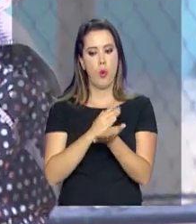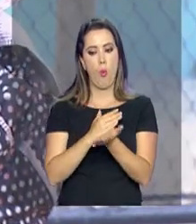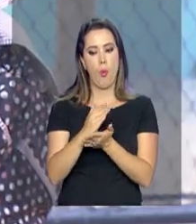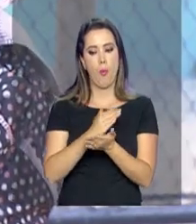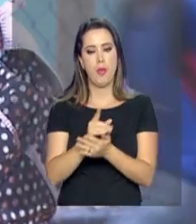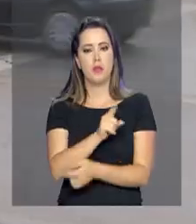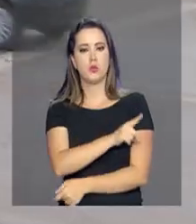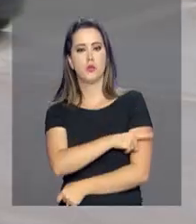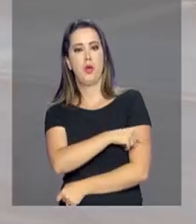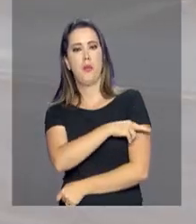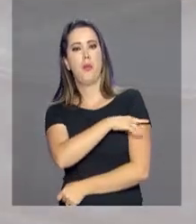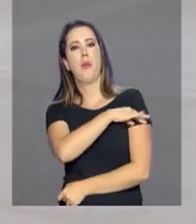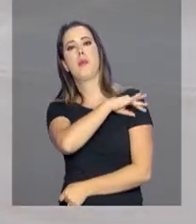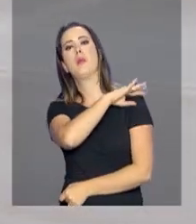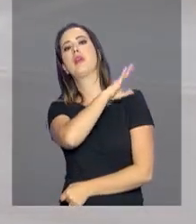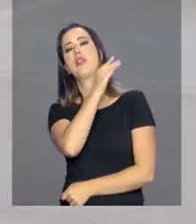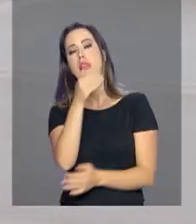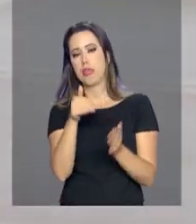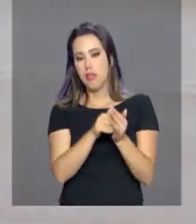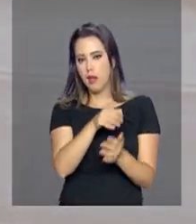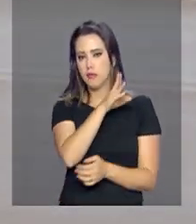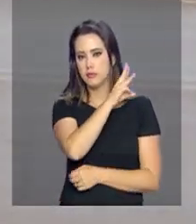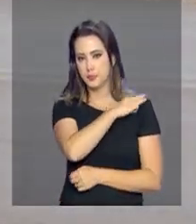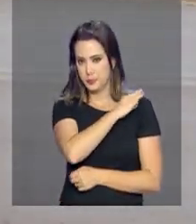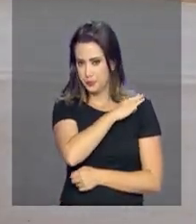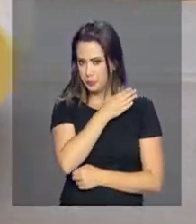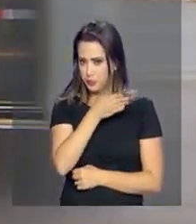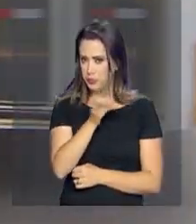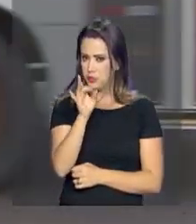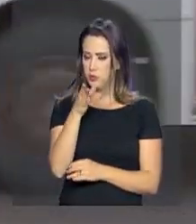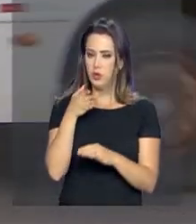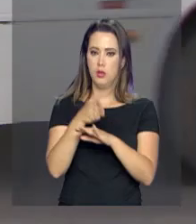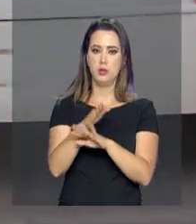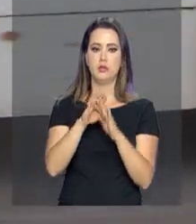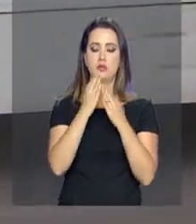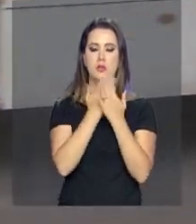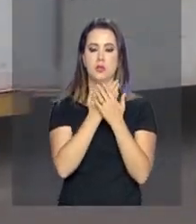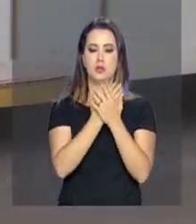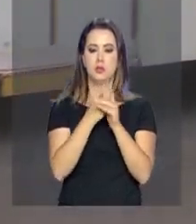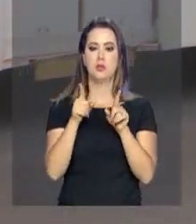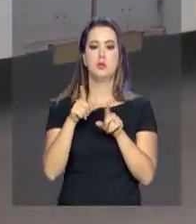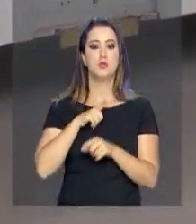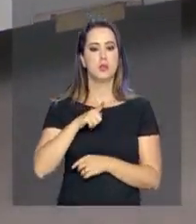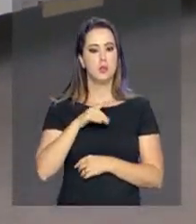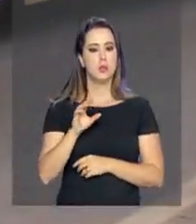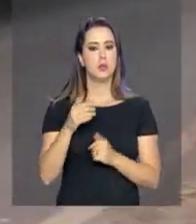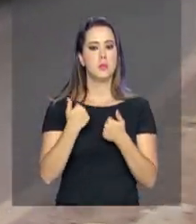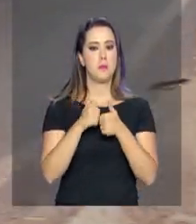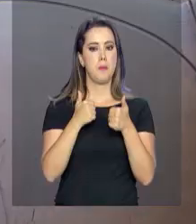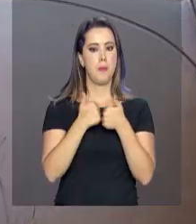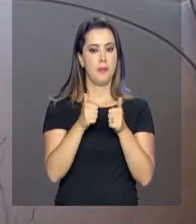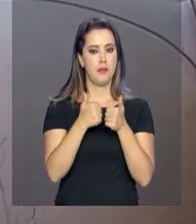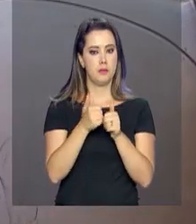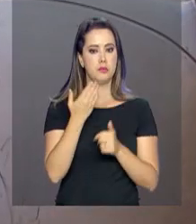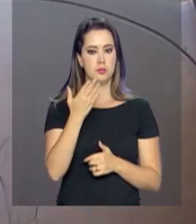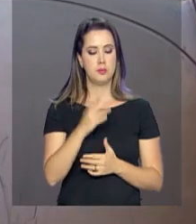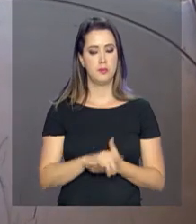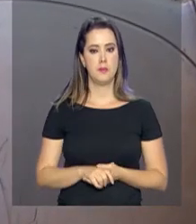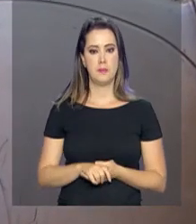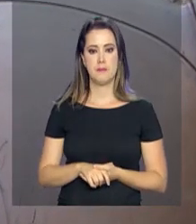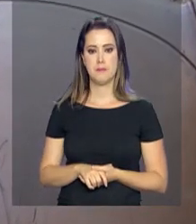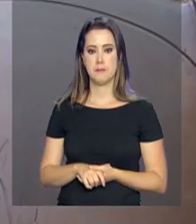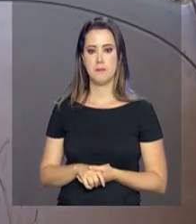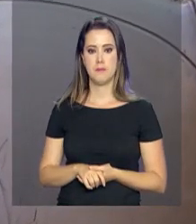ensino médio e ele só consegue ter acesso à educação graças ao transporte escolar rural pane bus